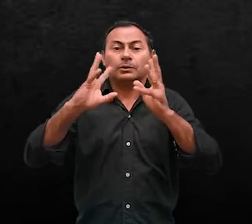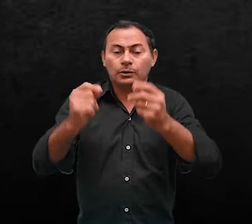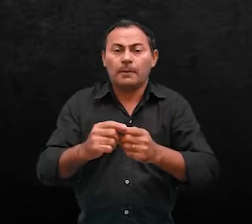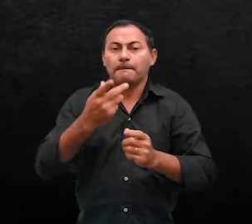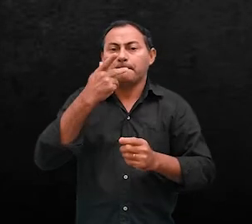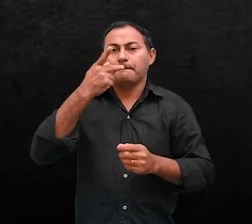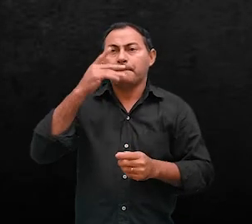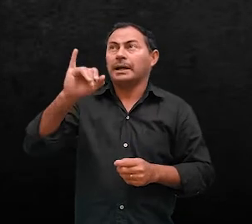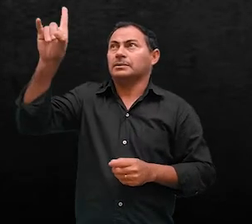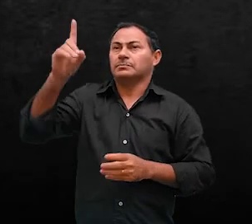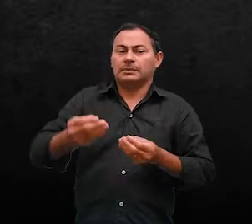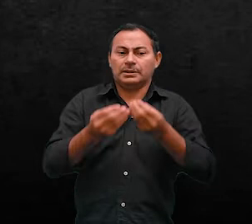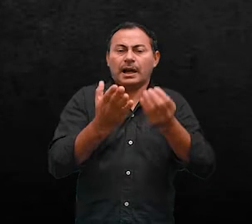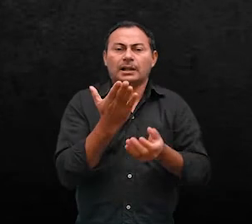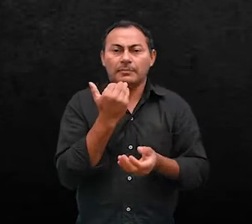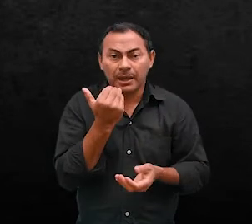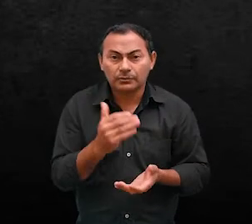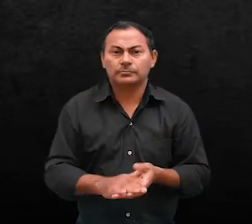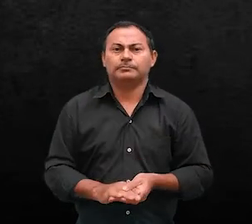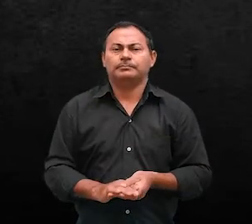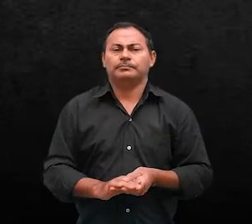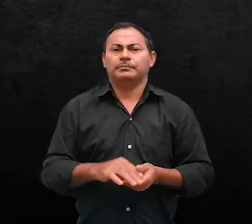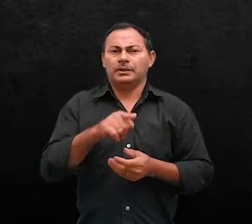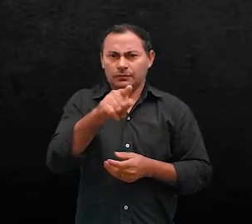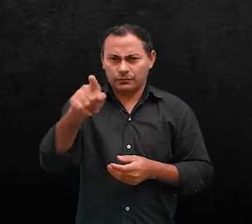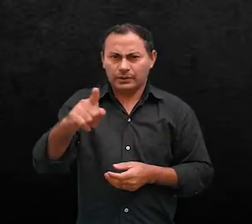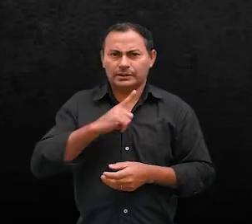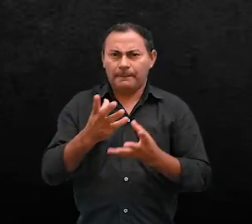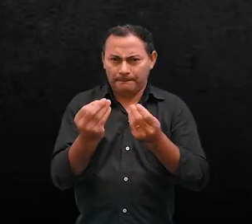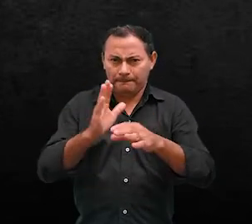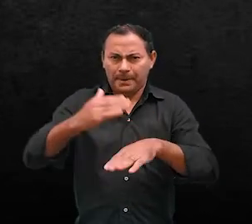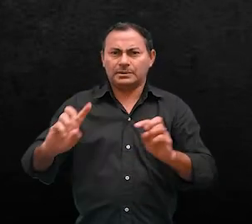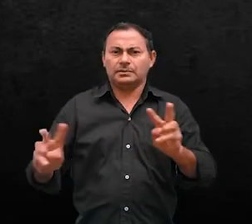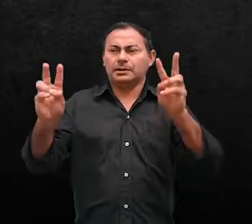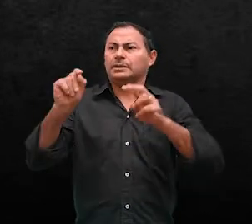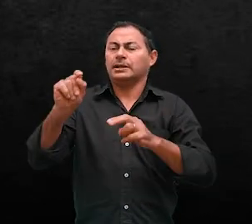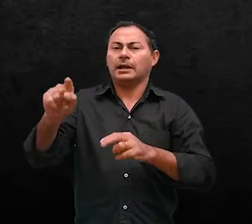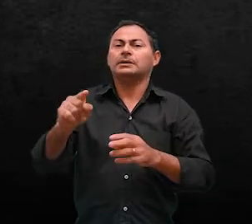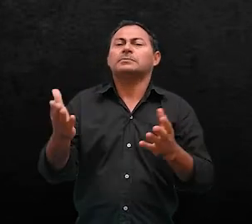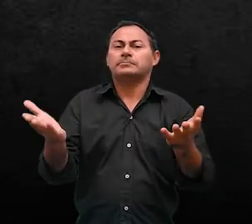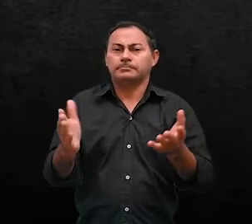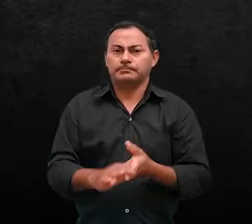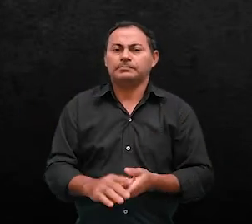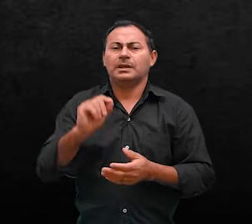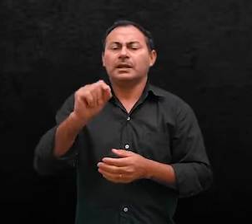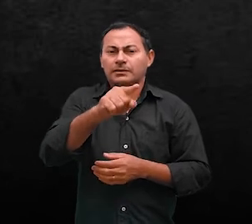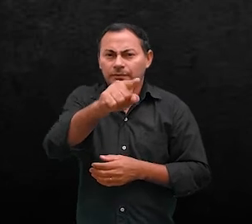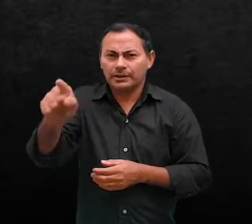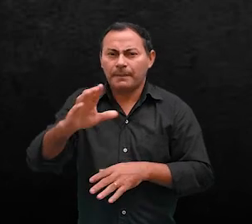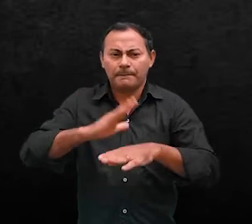Com tudo o pai celestial as alimenta não tem vocês muito mais valor do que elas